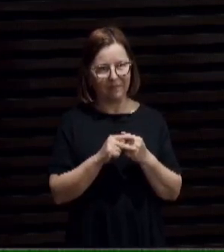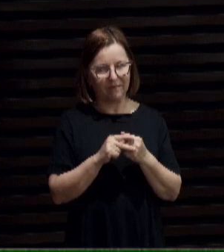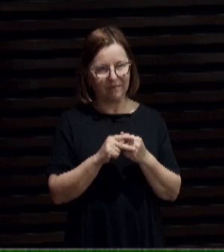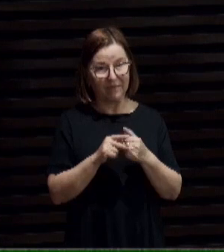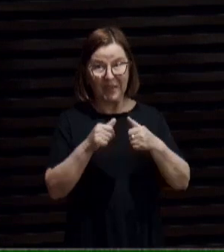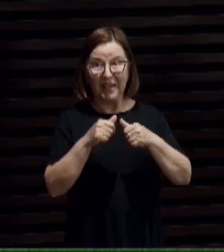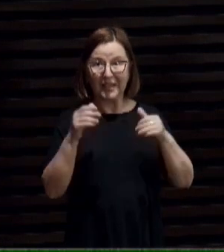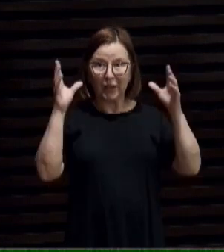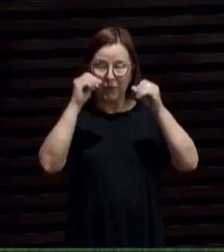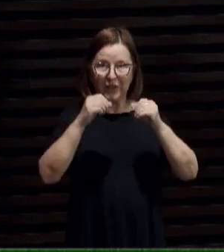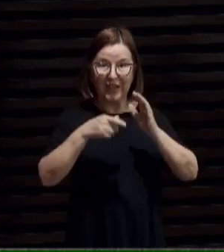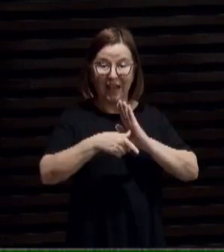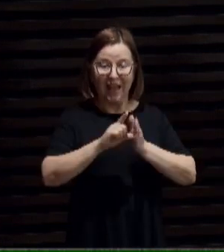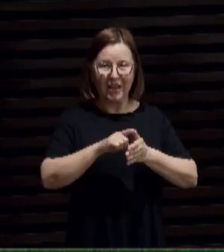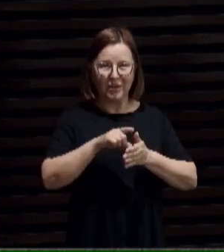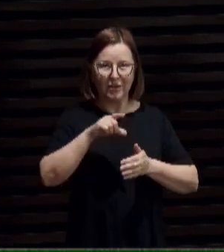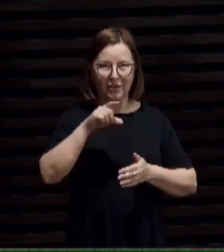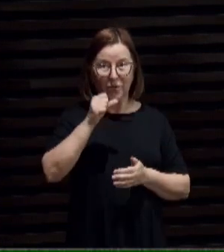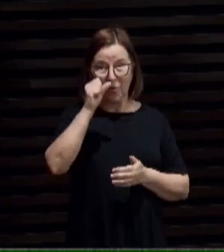essa noite, antes que o galo cante,